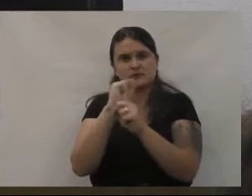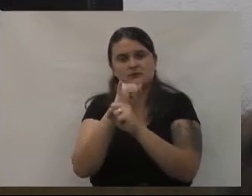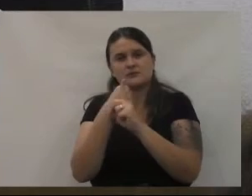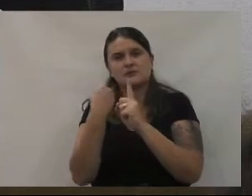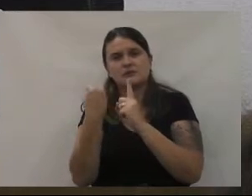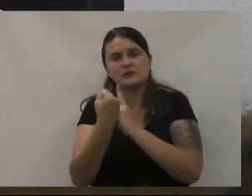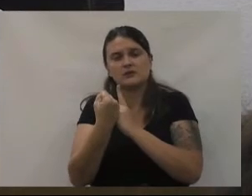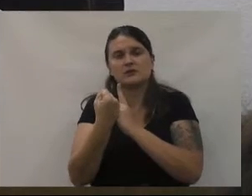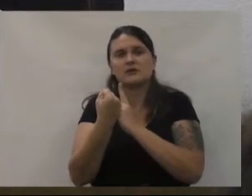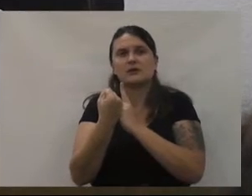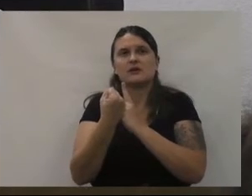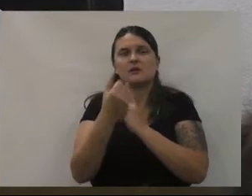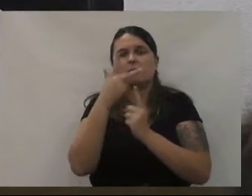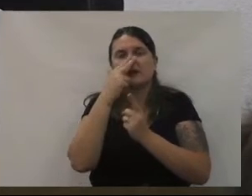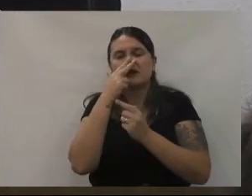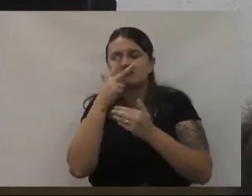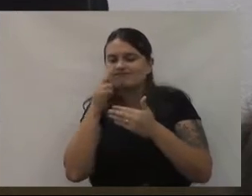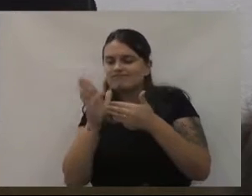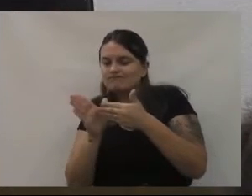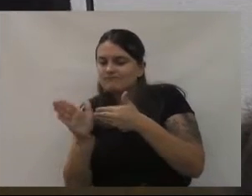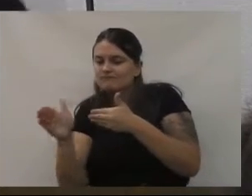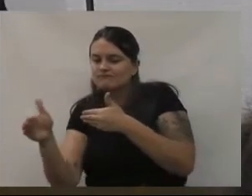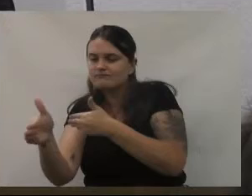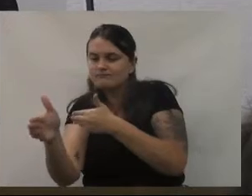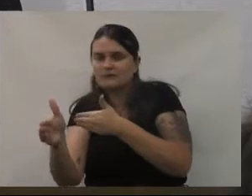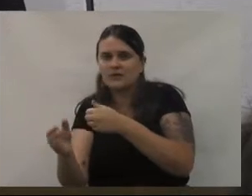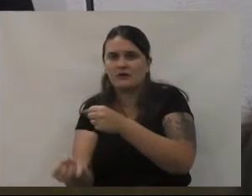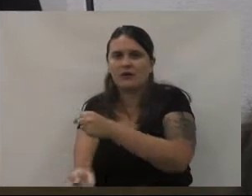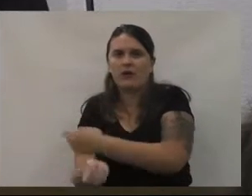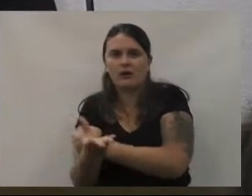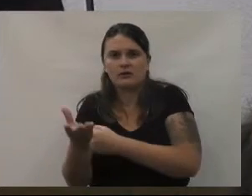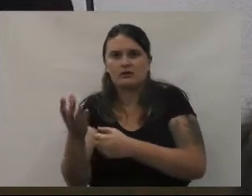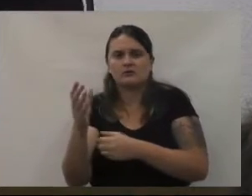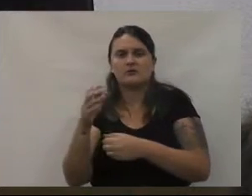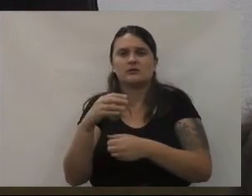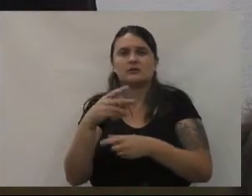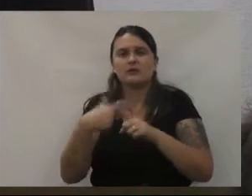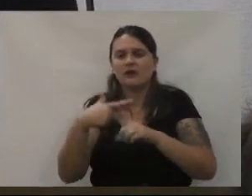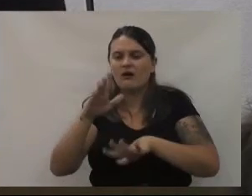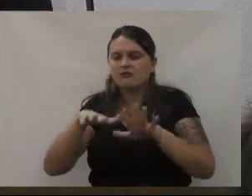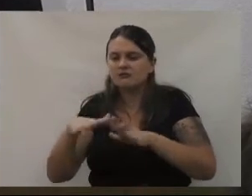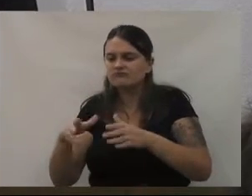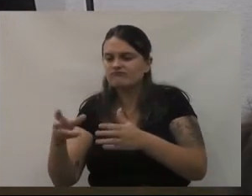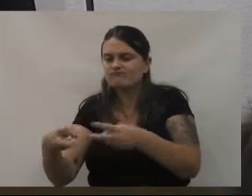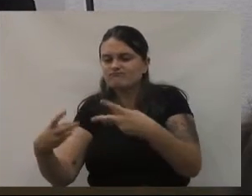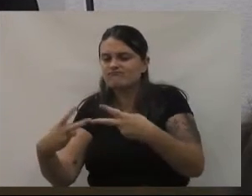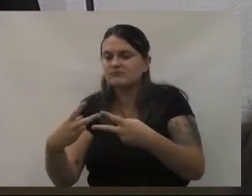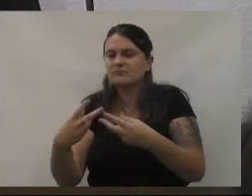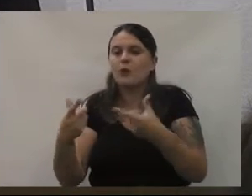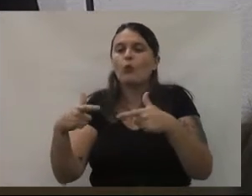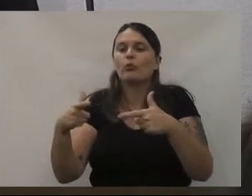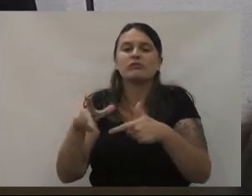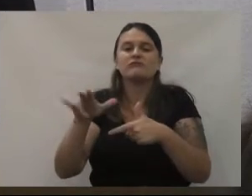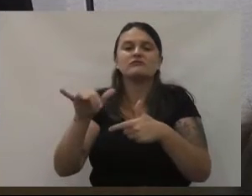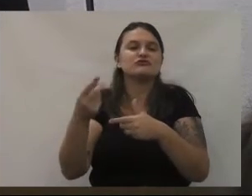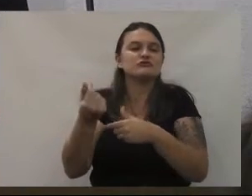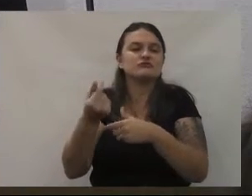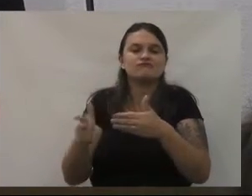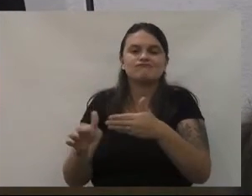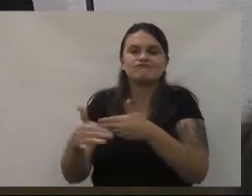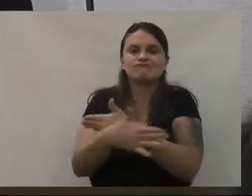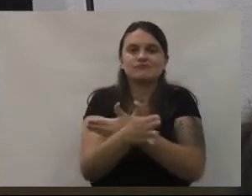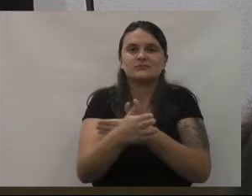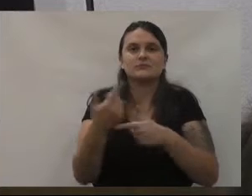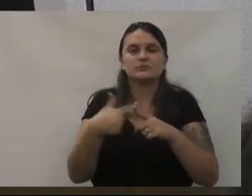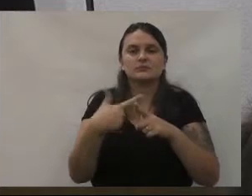é desviado anualmente, sai do caixa anualmente. Assim, para